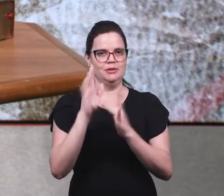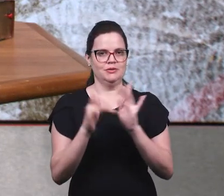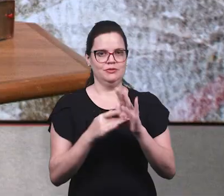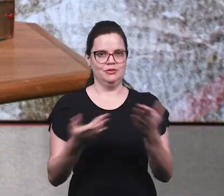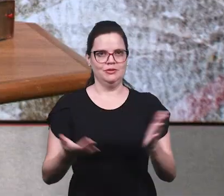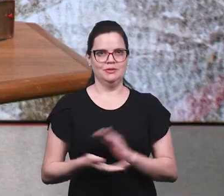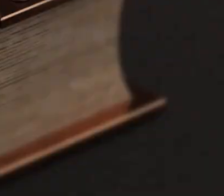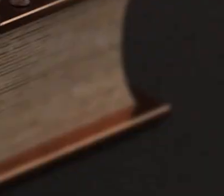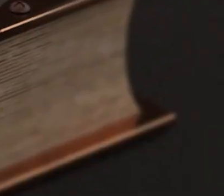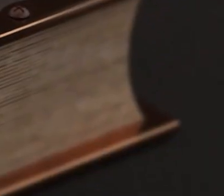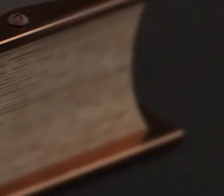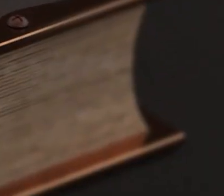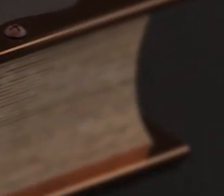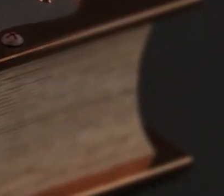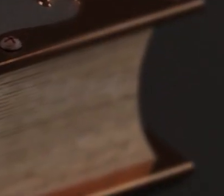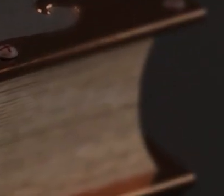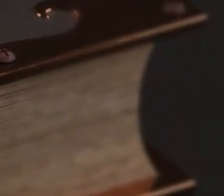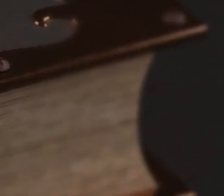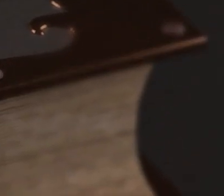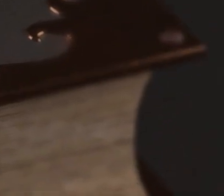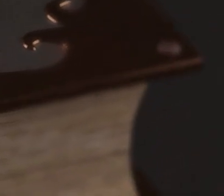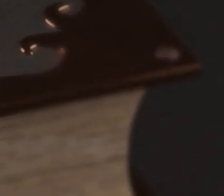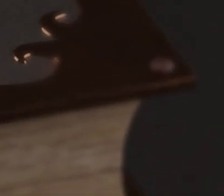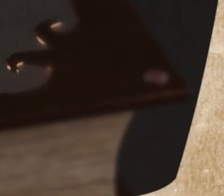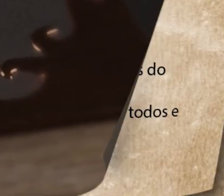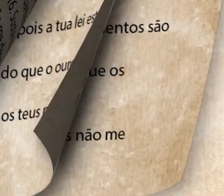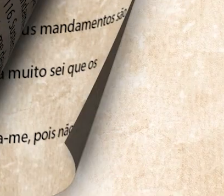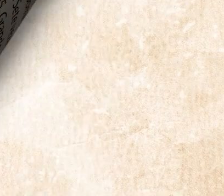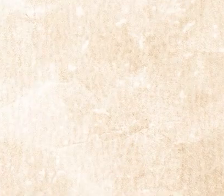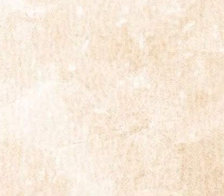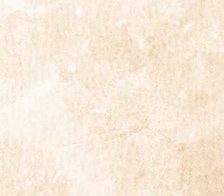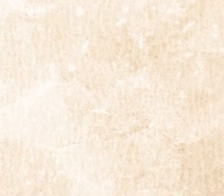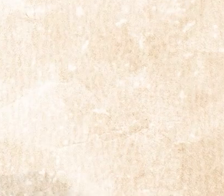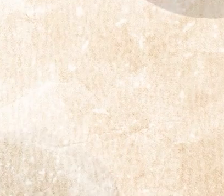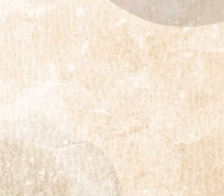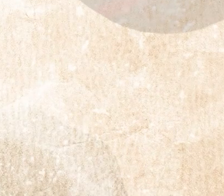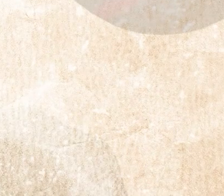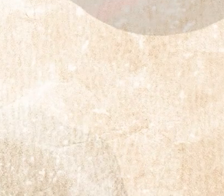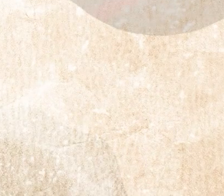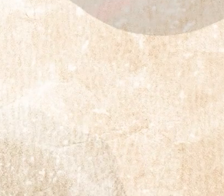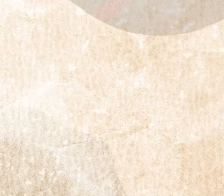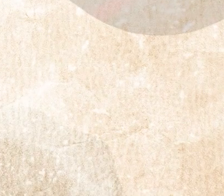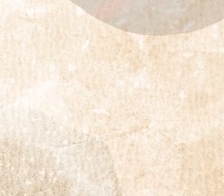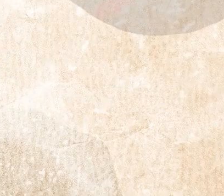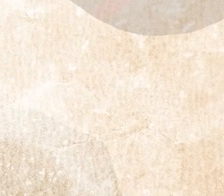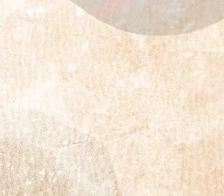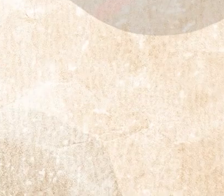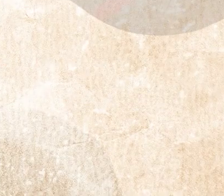Jesus a todos.